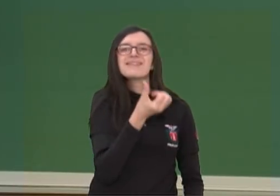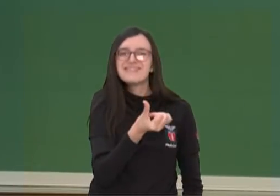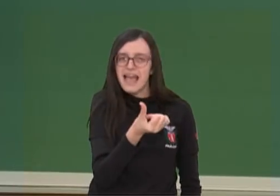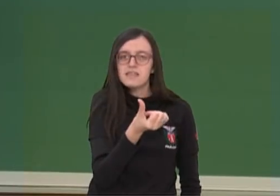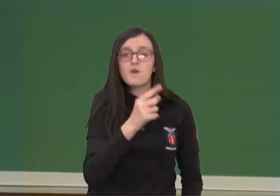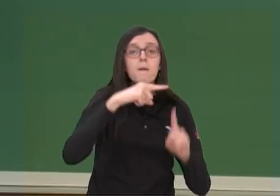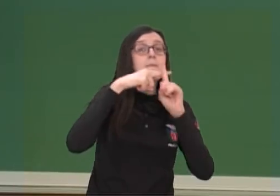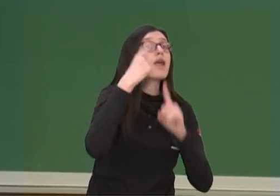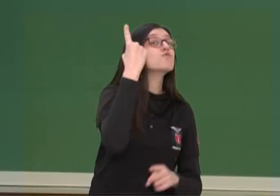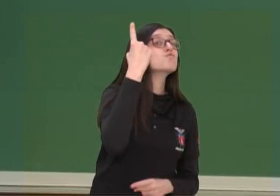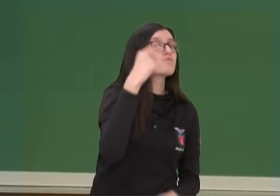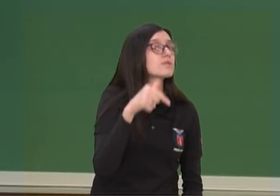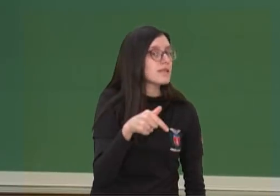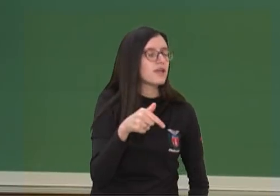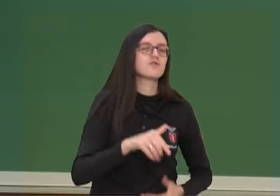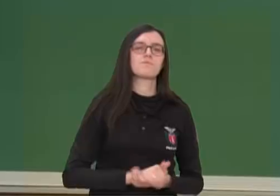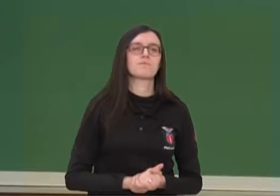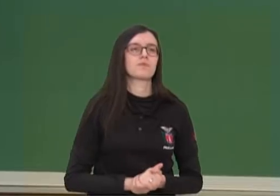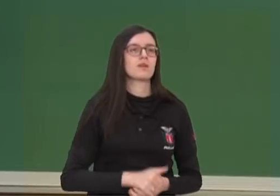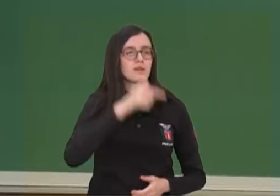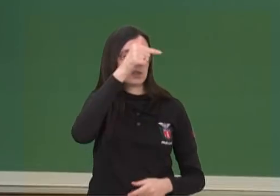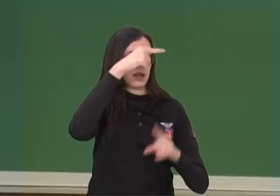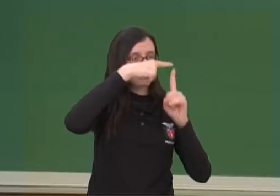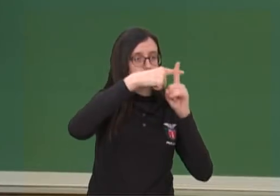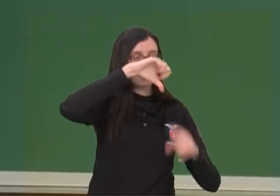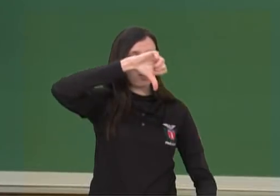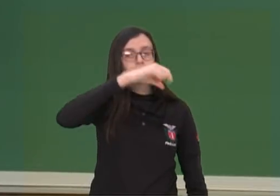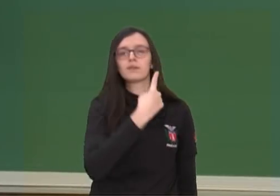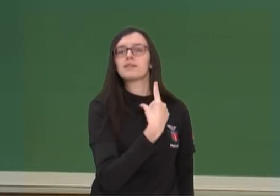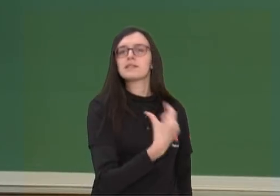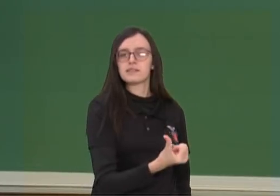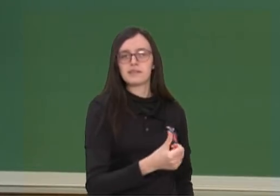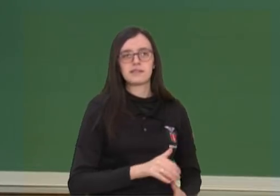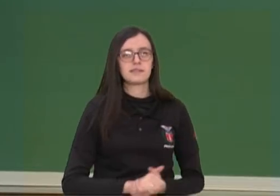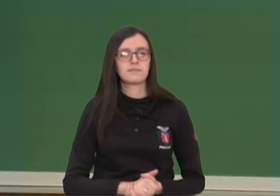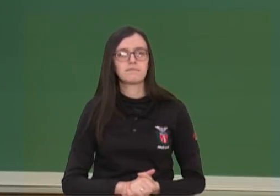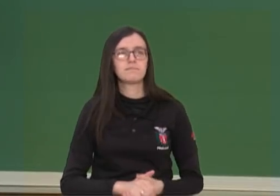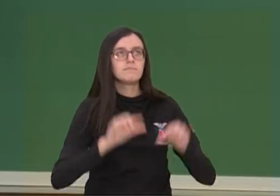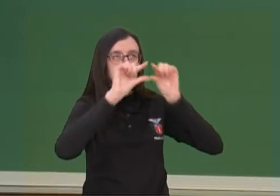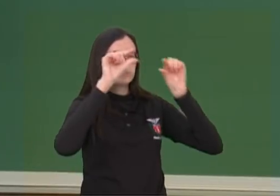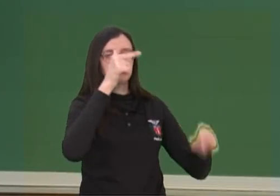mais 1, 7. 7 mais 9, 16. Então,